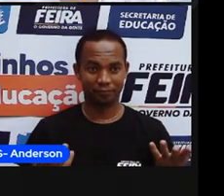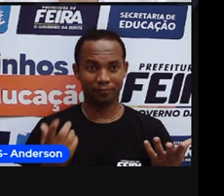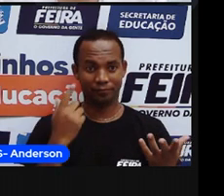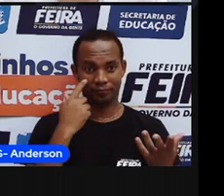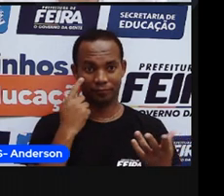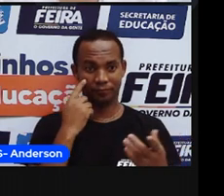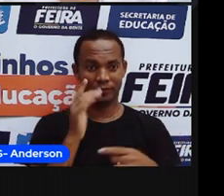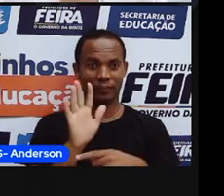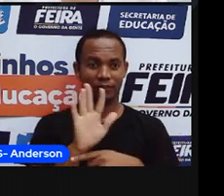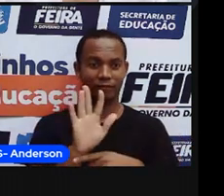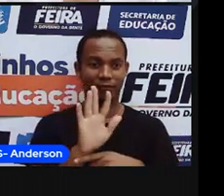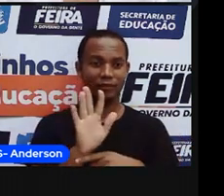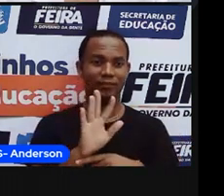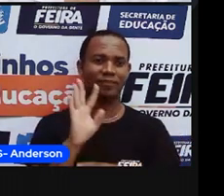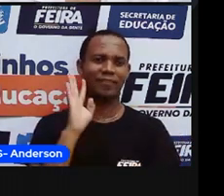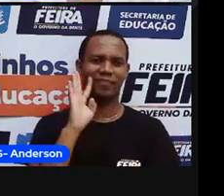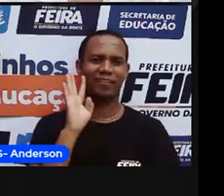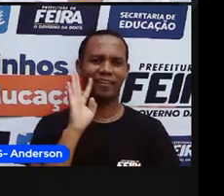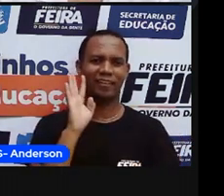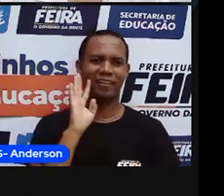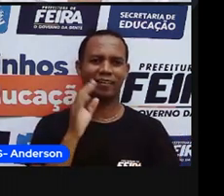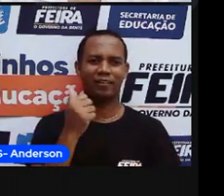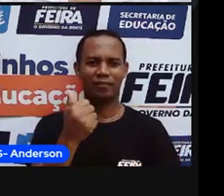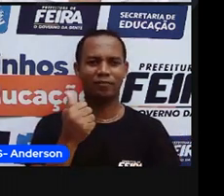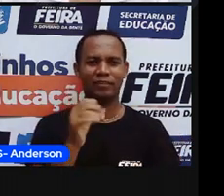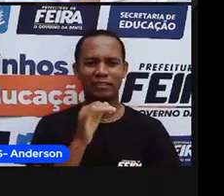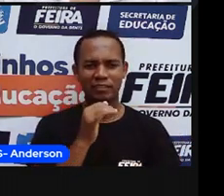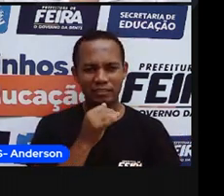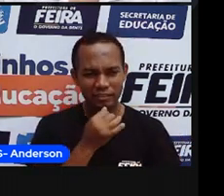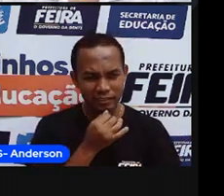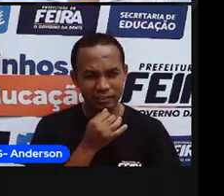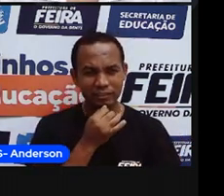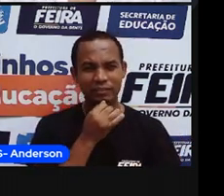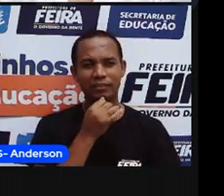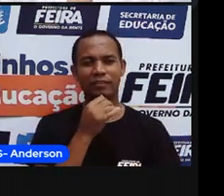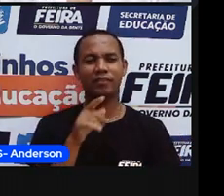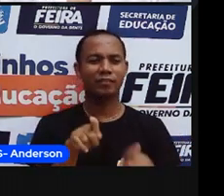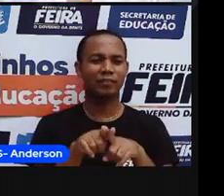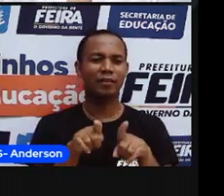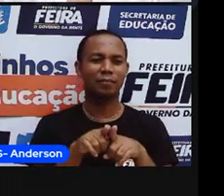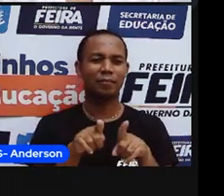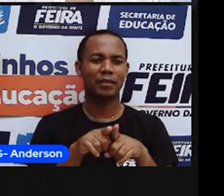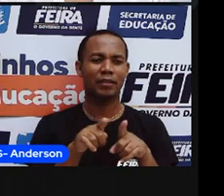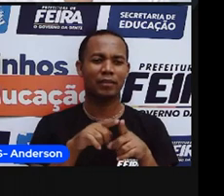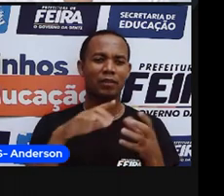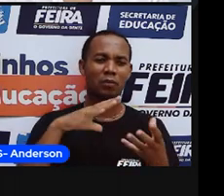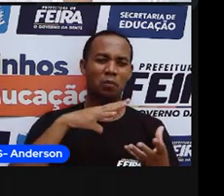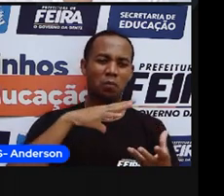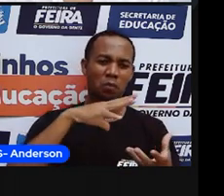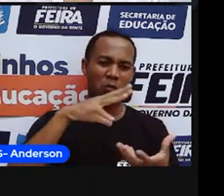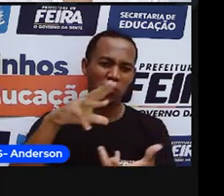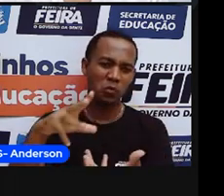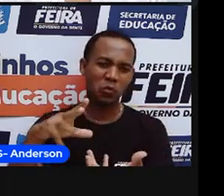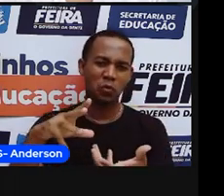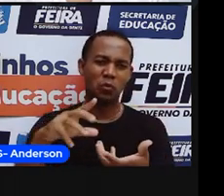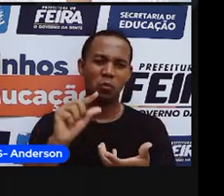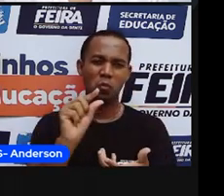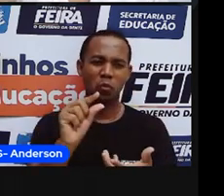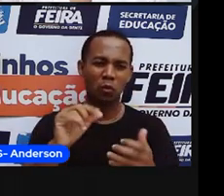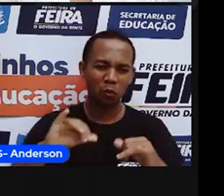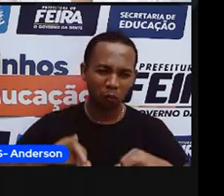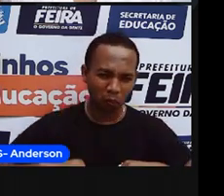vídeo bacana, né, gente? Tristezinho no final, porque o planeta Terra acaba sofrendo um pouco, mas o homem